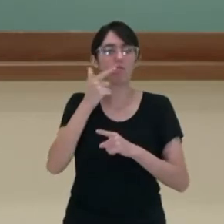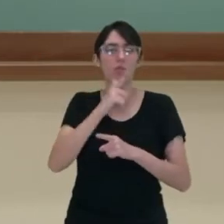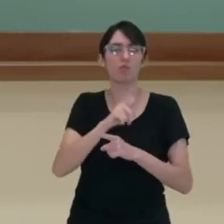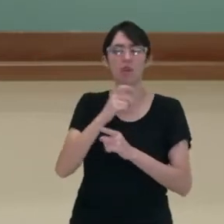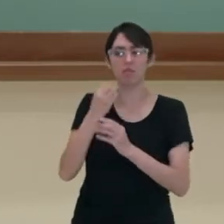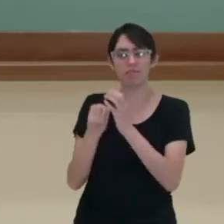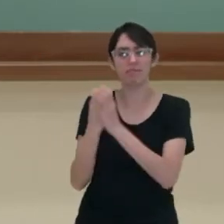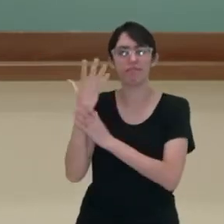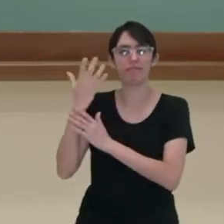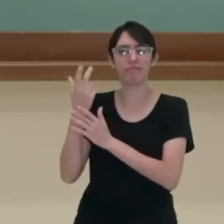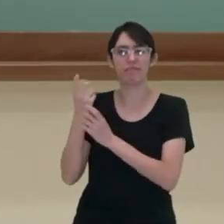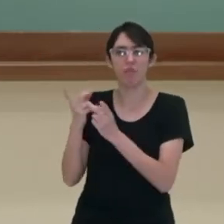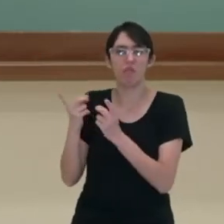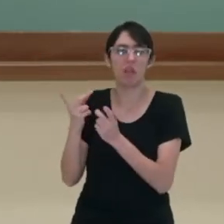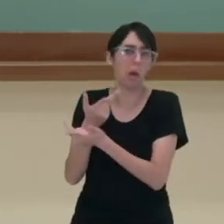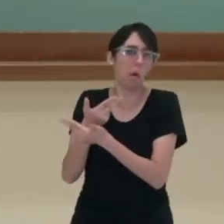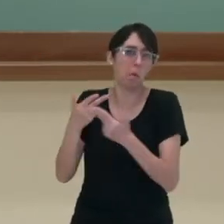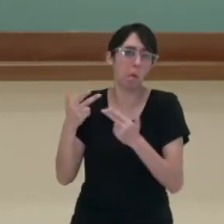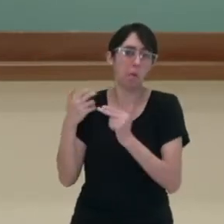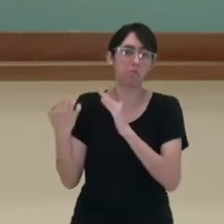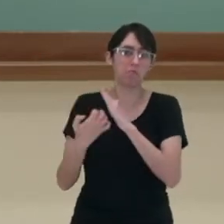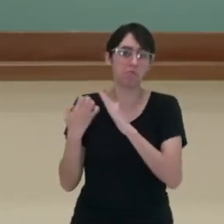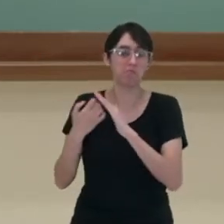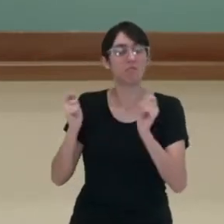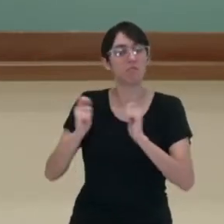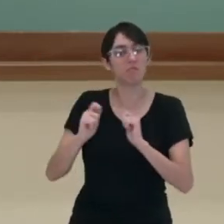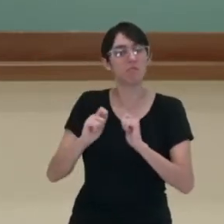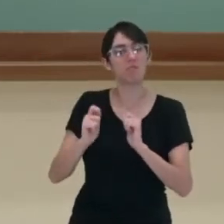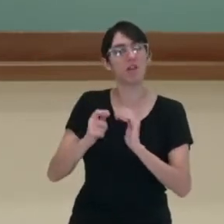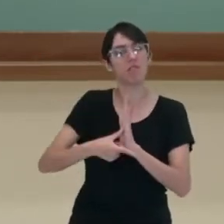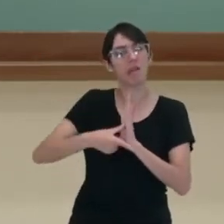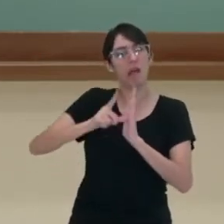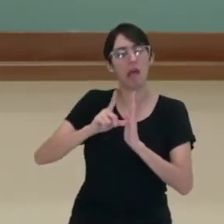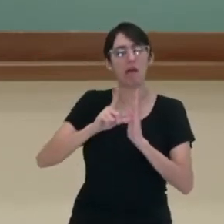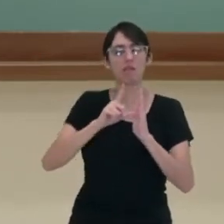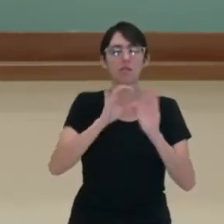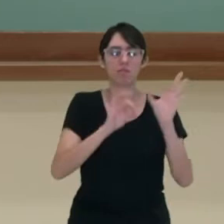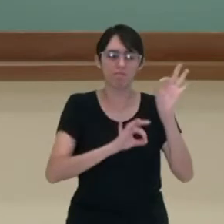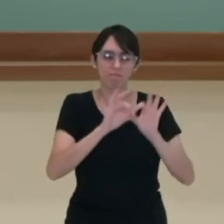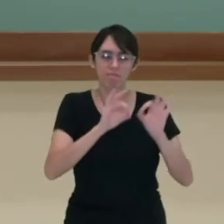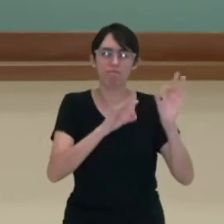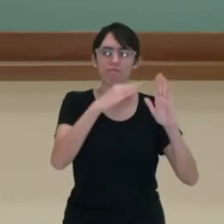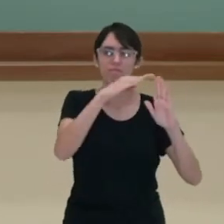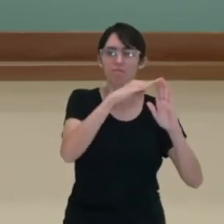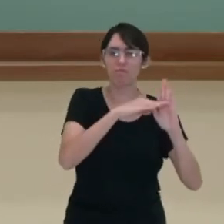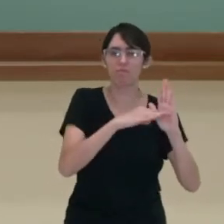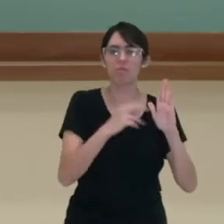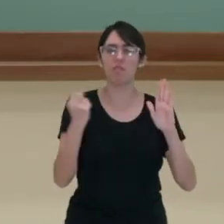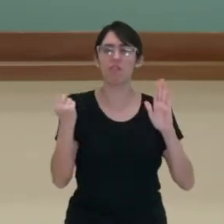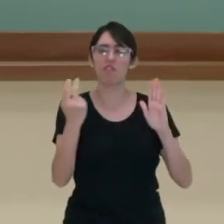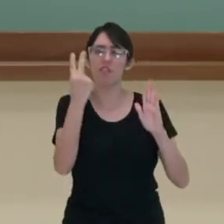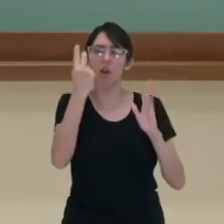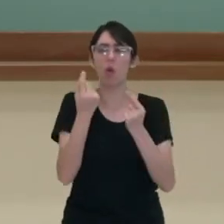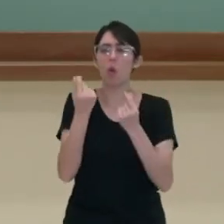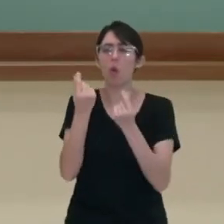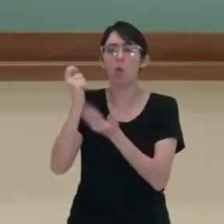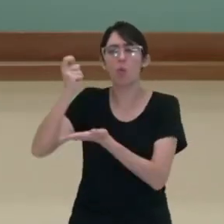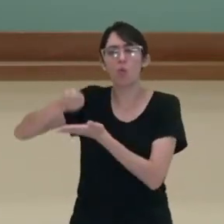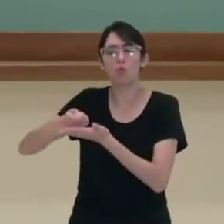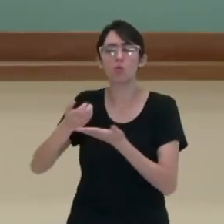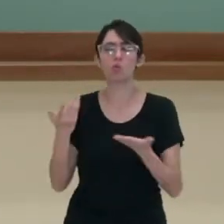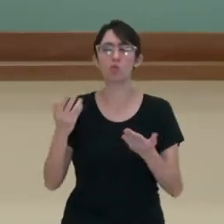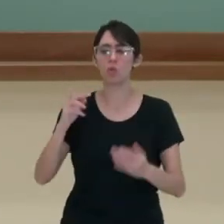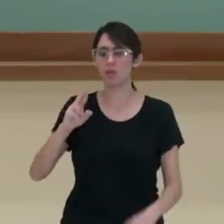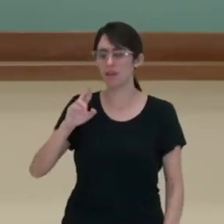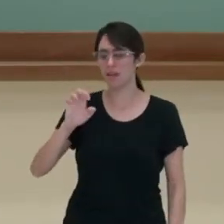seja, a gente poder fazer uma estimativa do custo, da receita